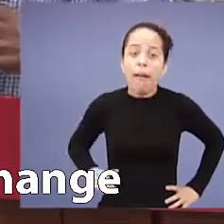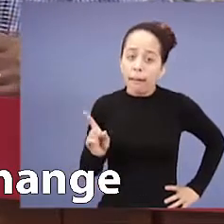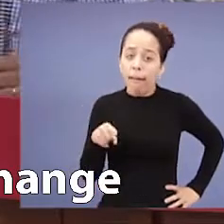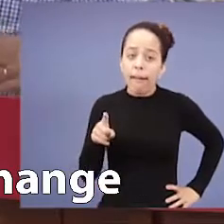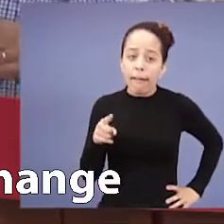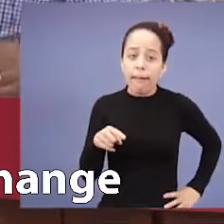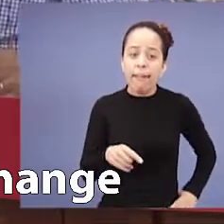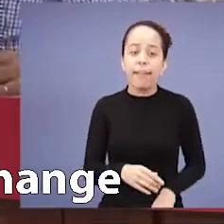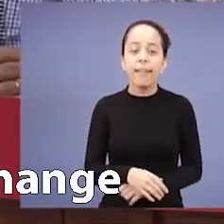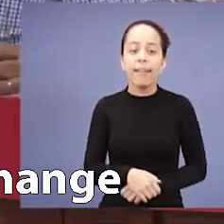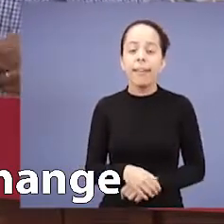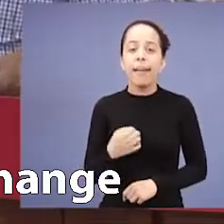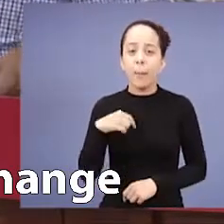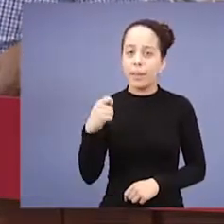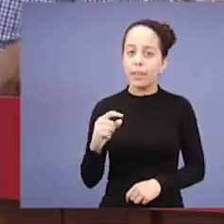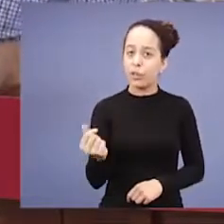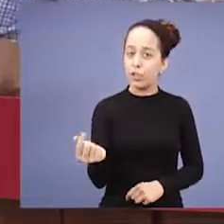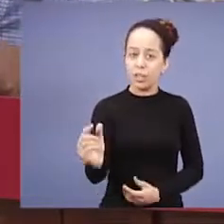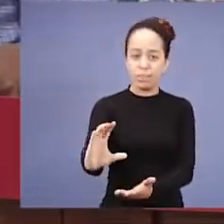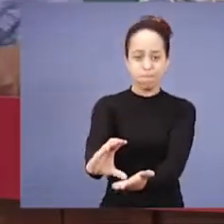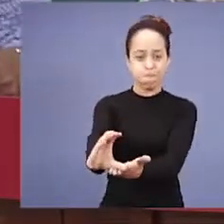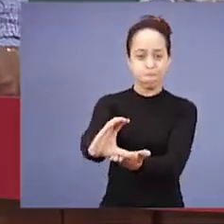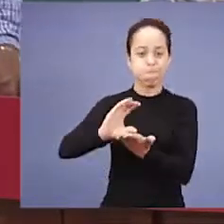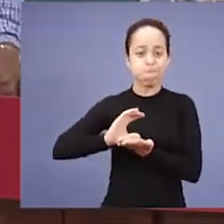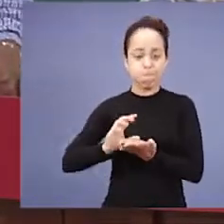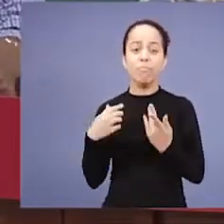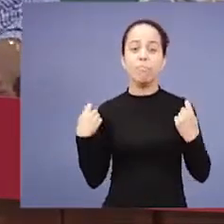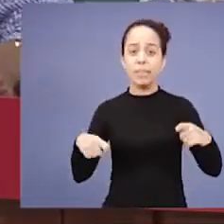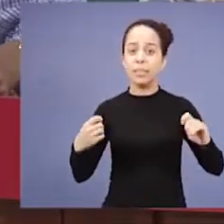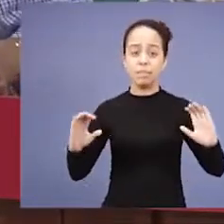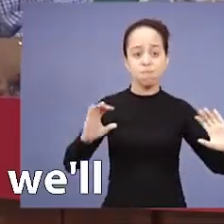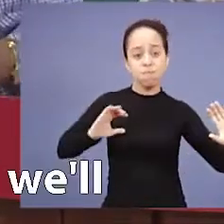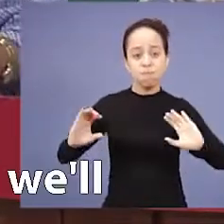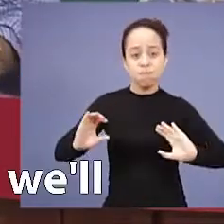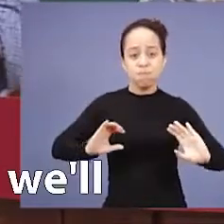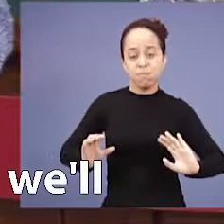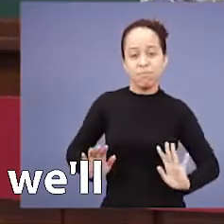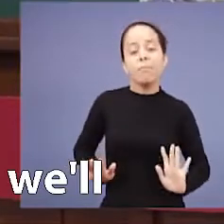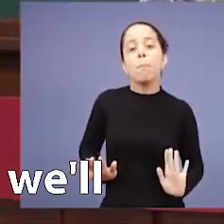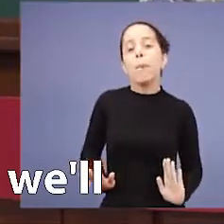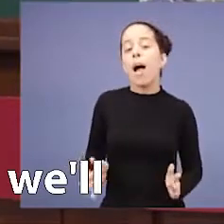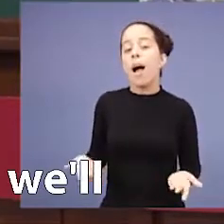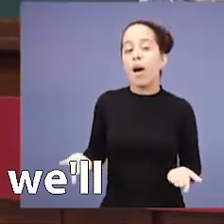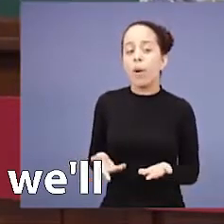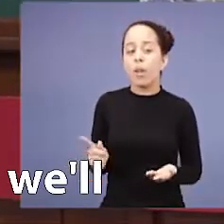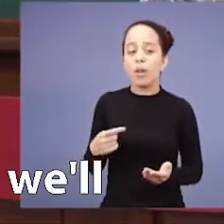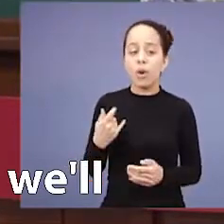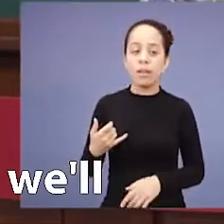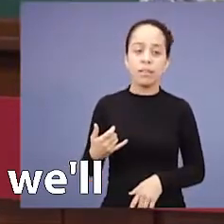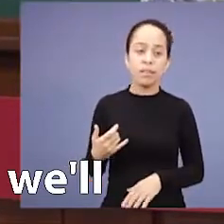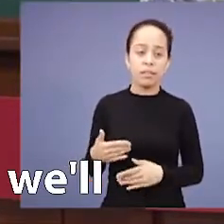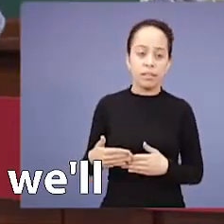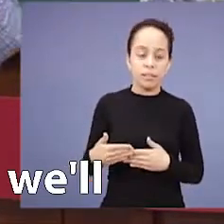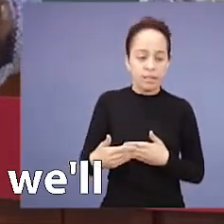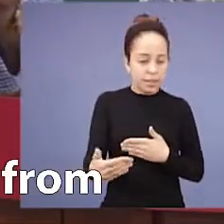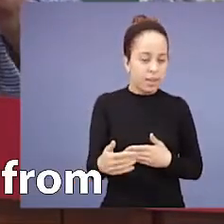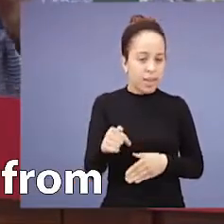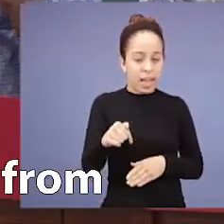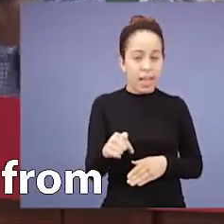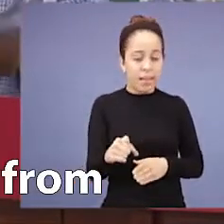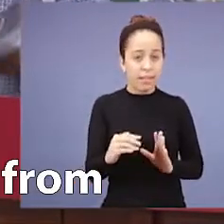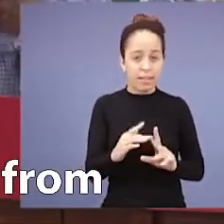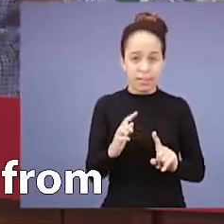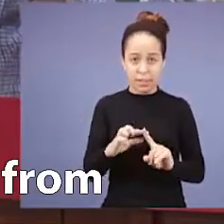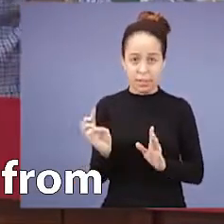eu estou precisando trocados rio mas agora vamos completar 50 anos e nós vamos